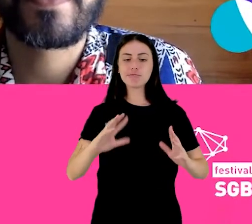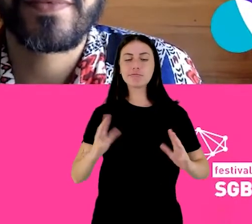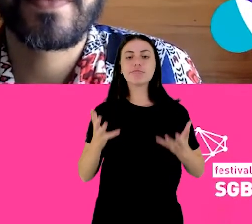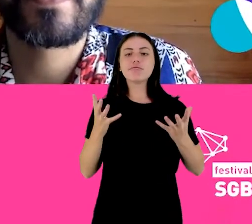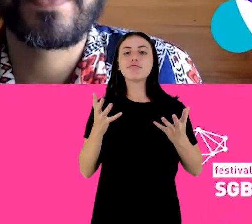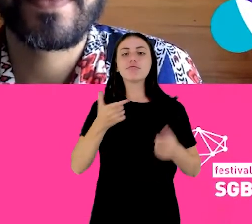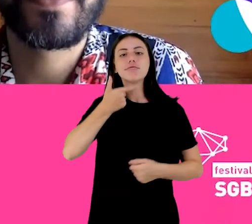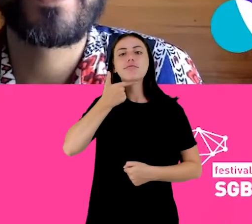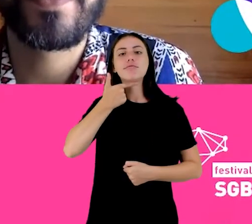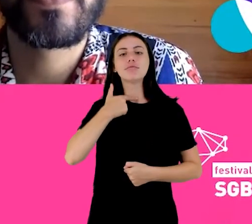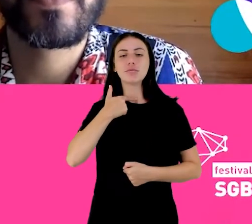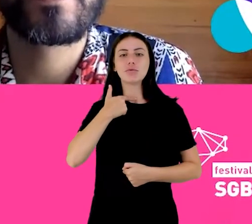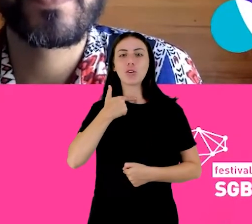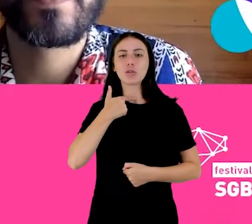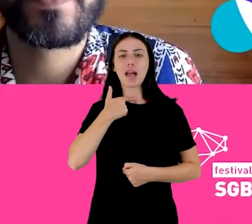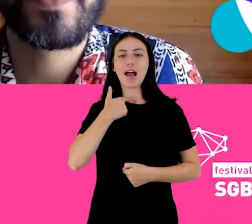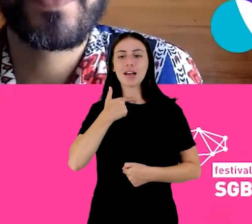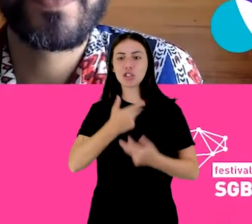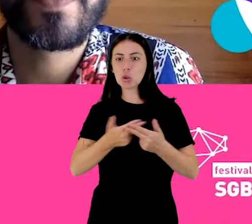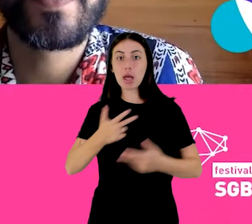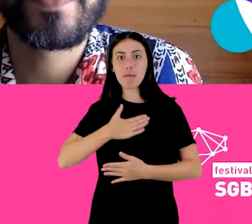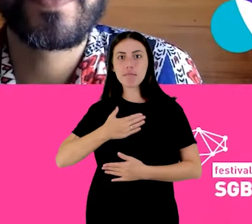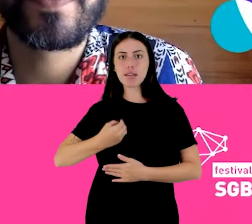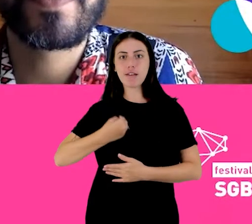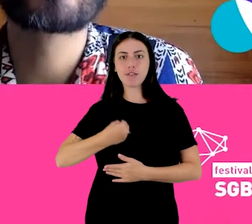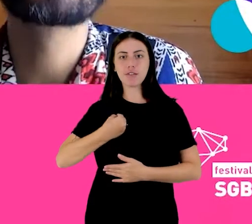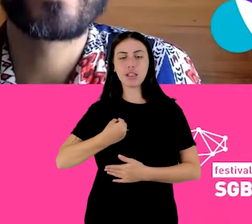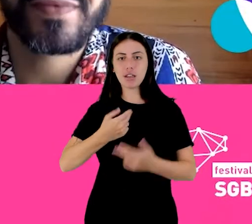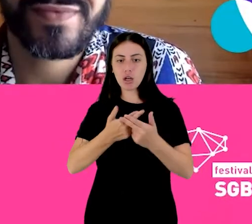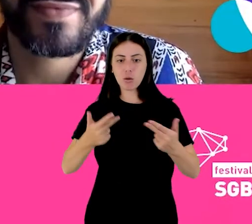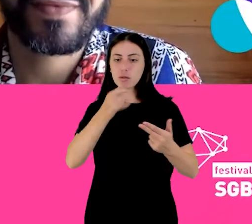ofício, quero fazer, vou fazer, que é essa motivação, assim, é